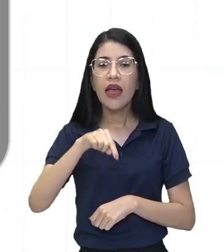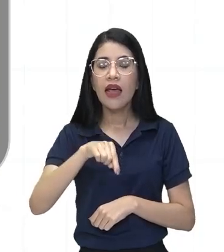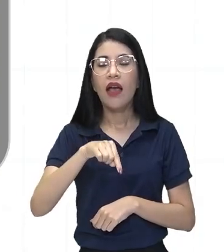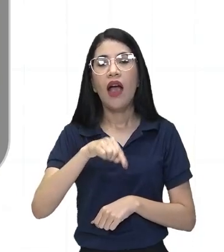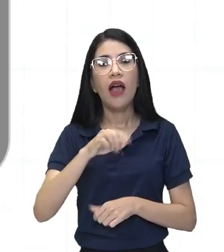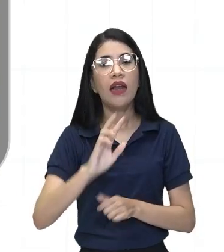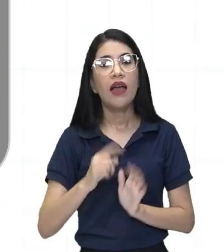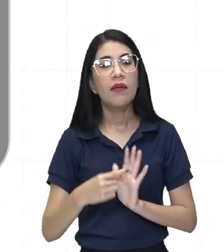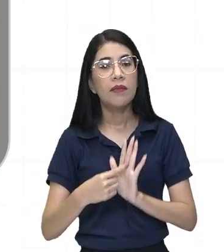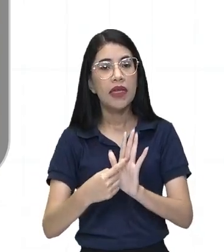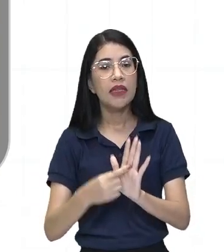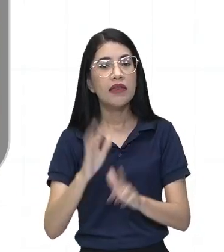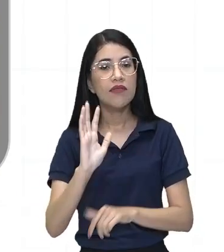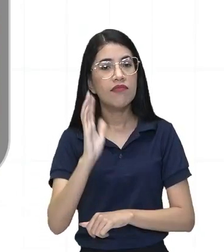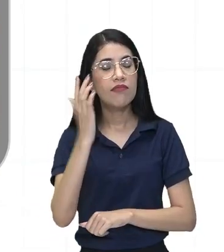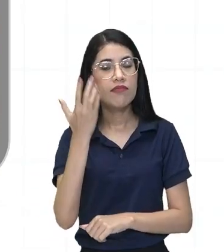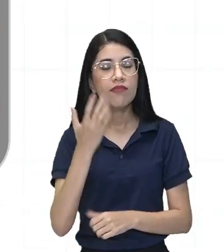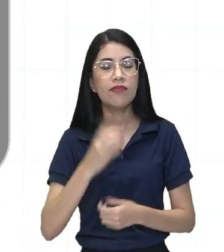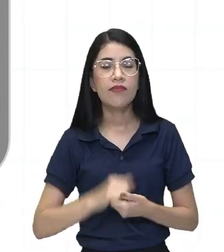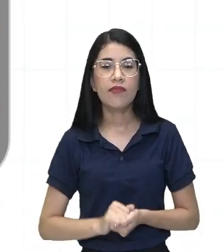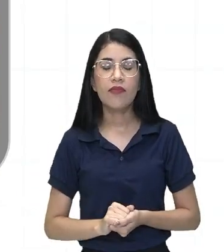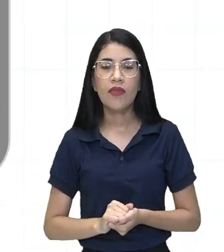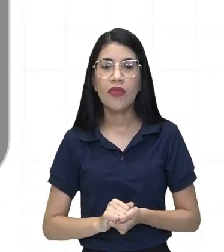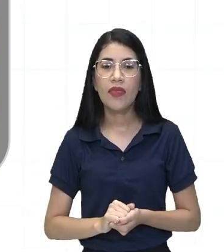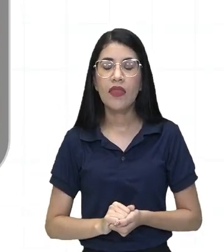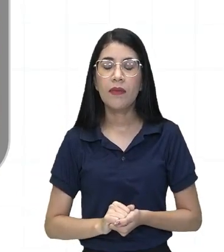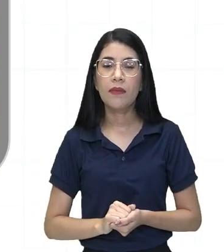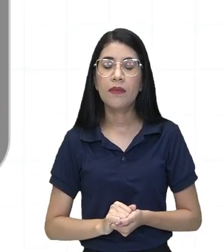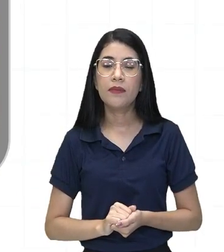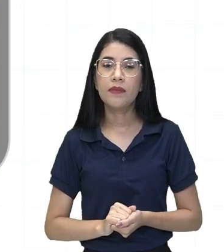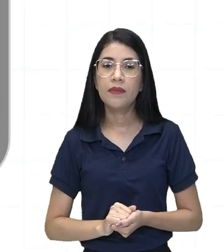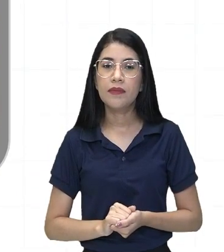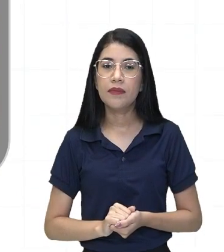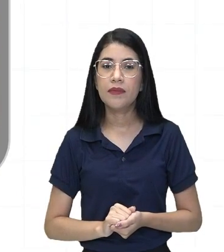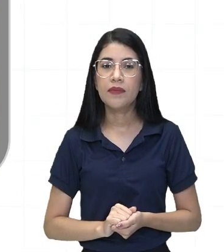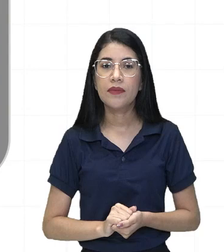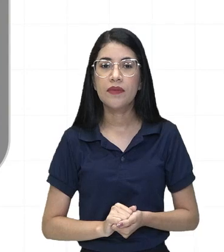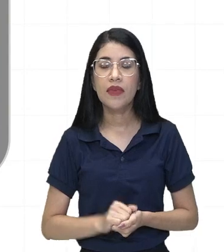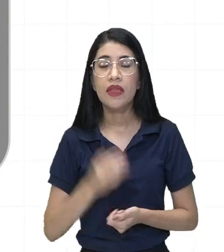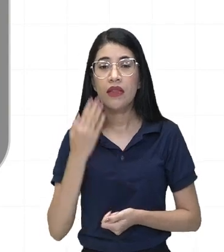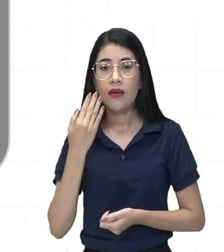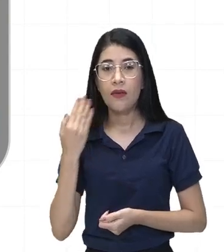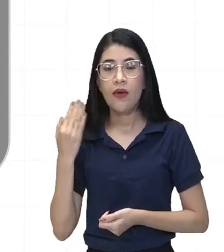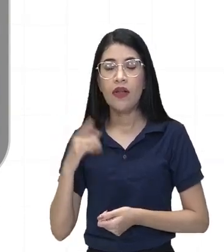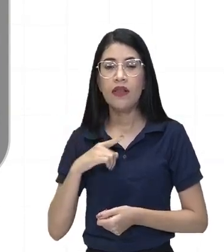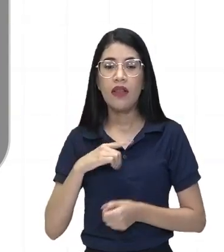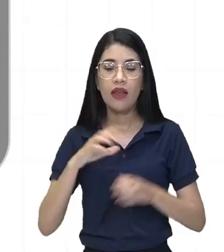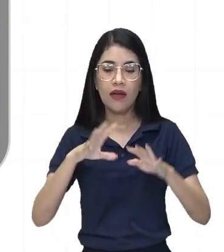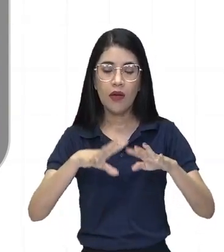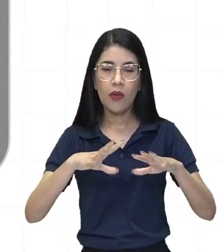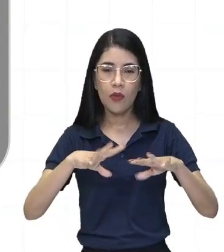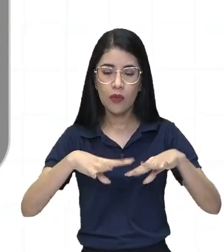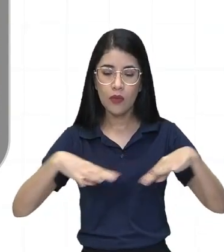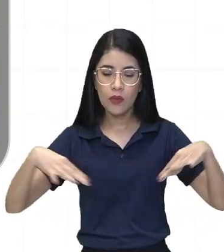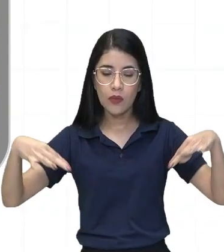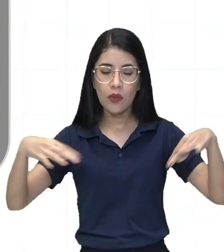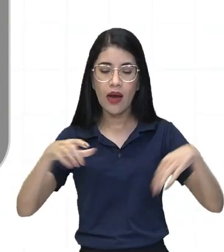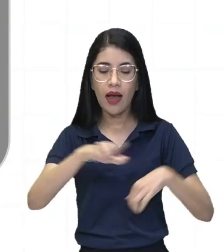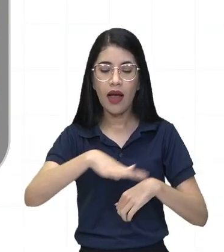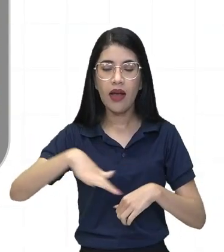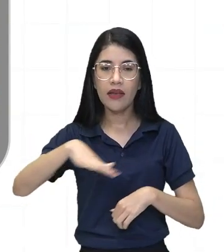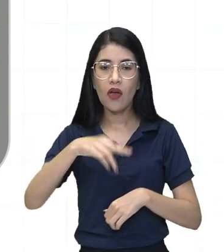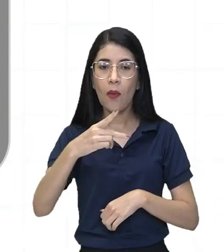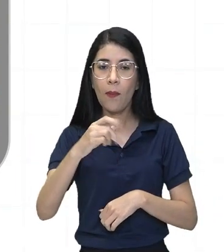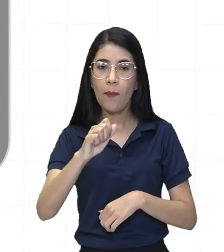acontecia a encenação, tá? Então, aqui nós temos o palco, que nós vamos ver, tá?